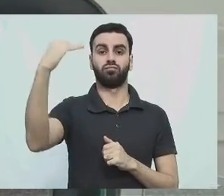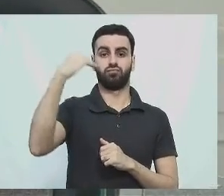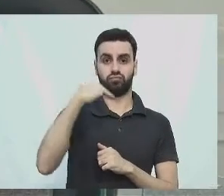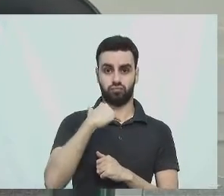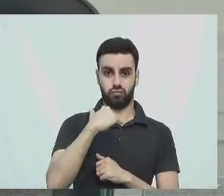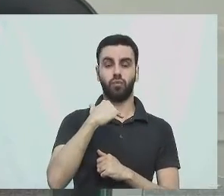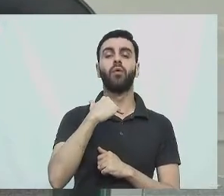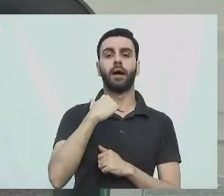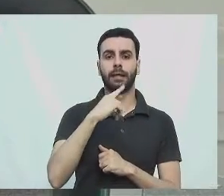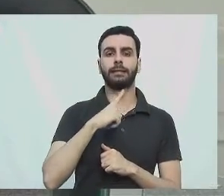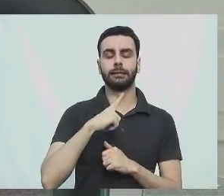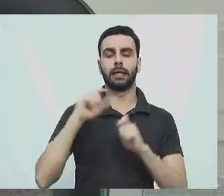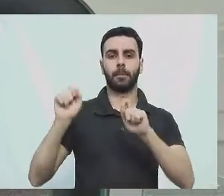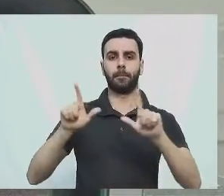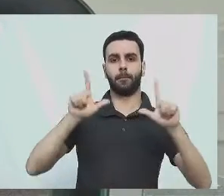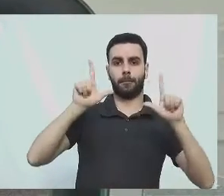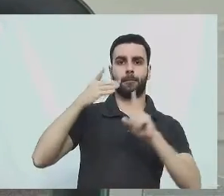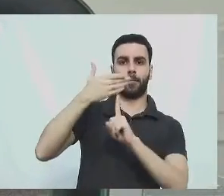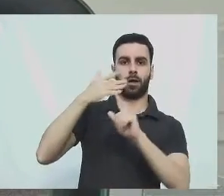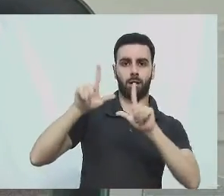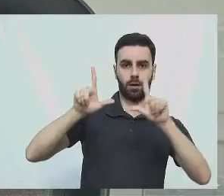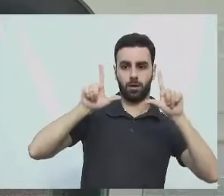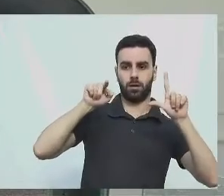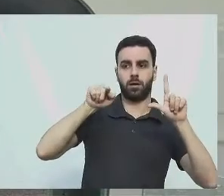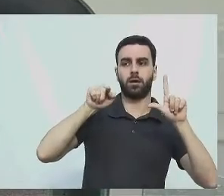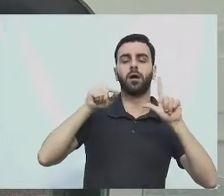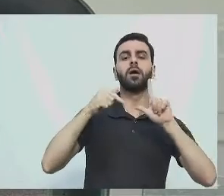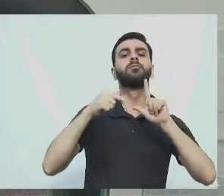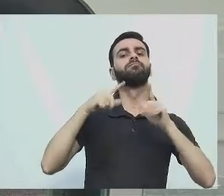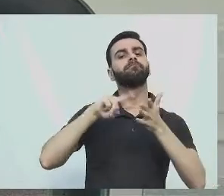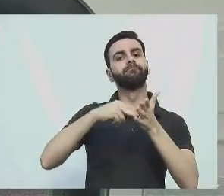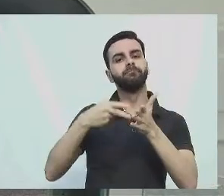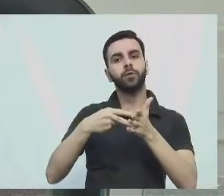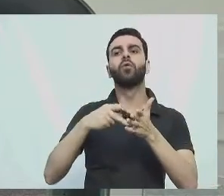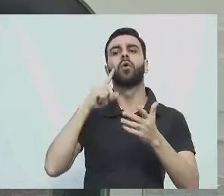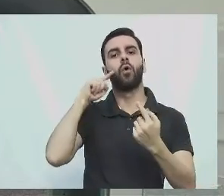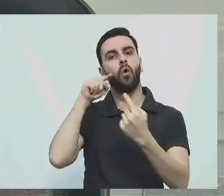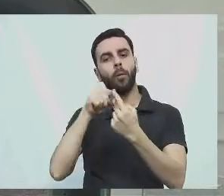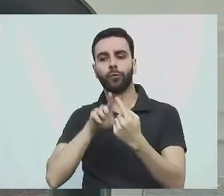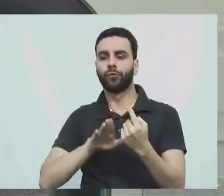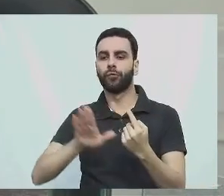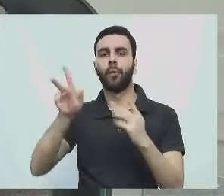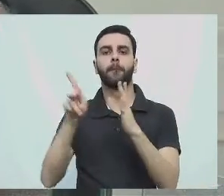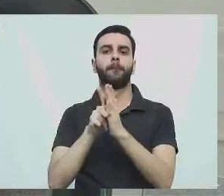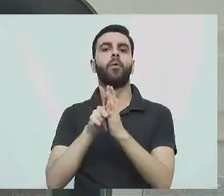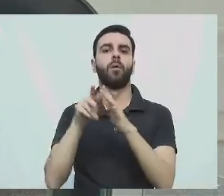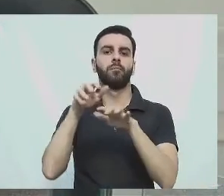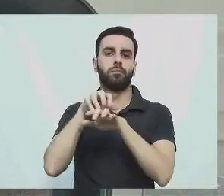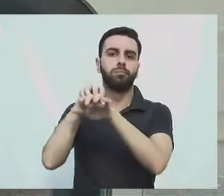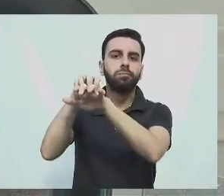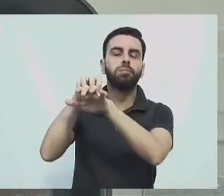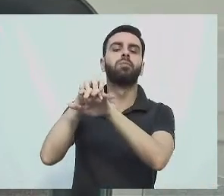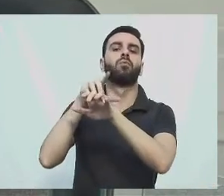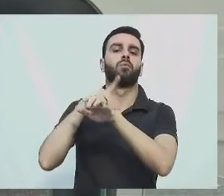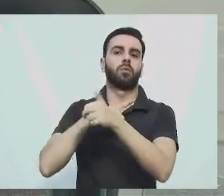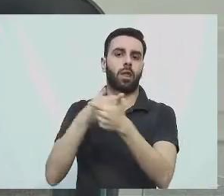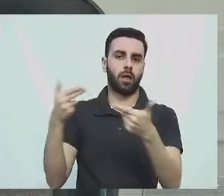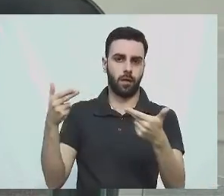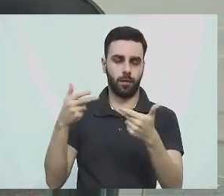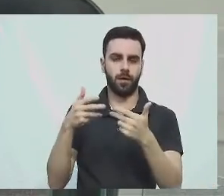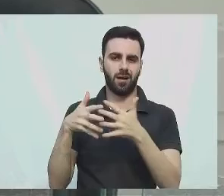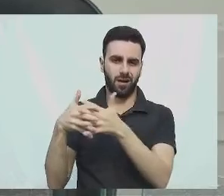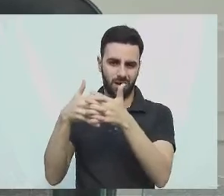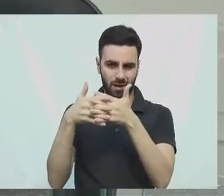Elles, tem uma placa lá que indica que aquela subida é para carro pesado, ela está virada.